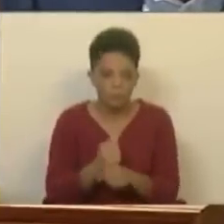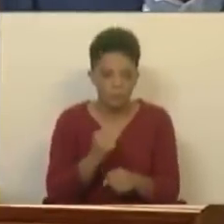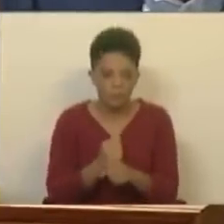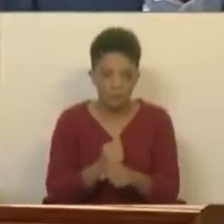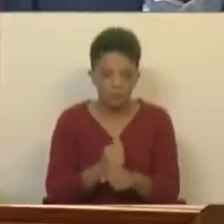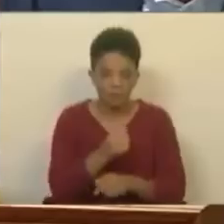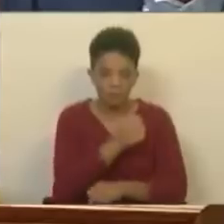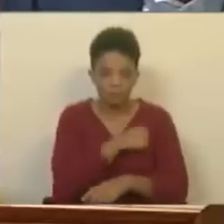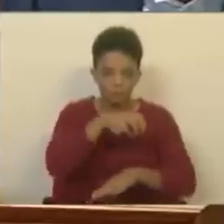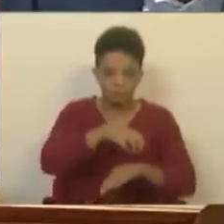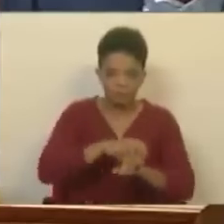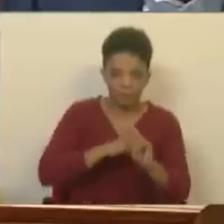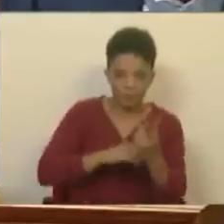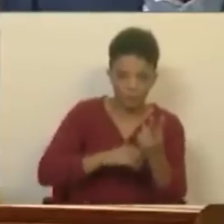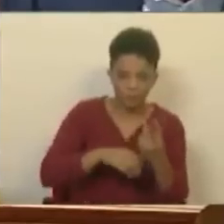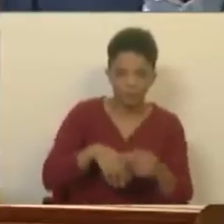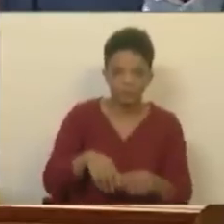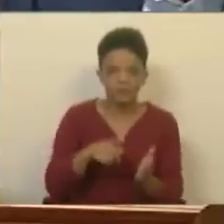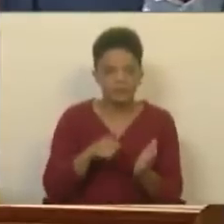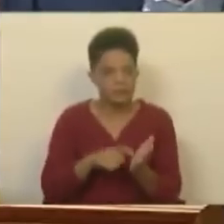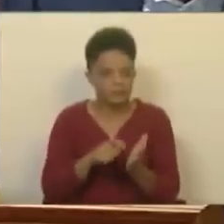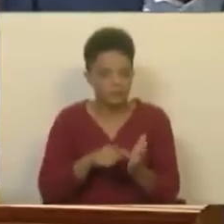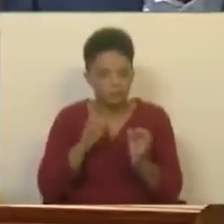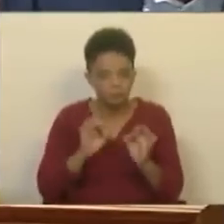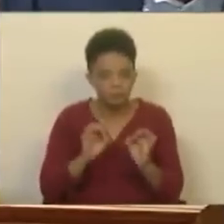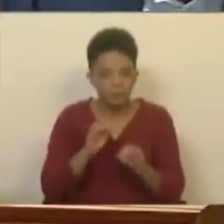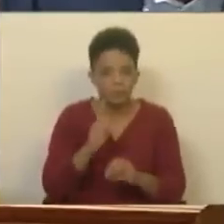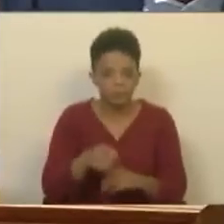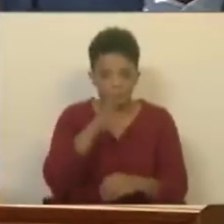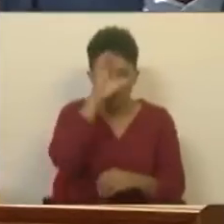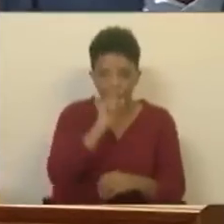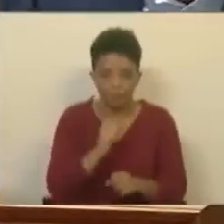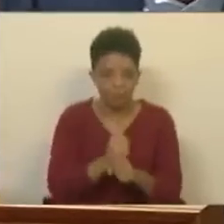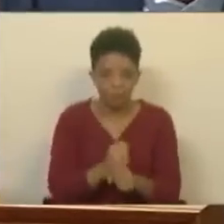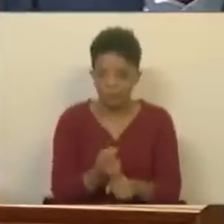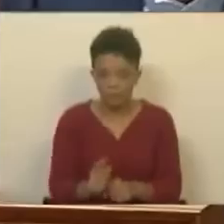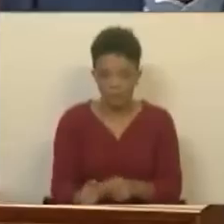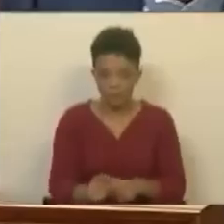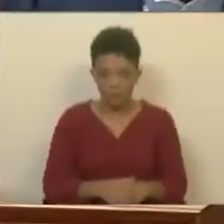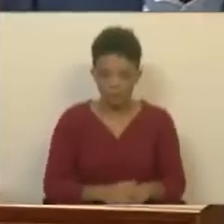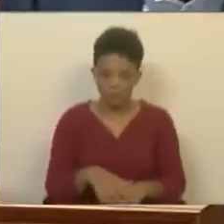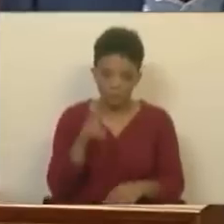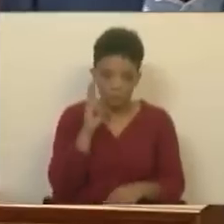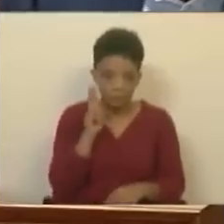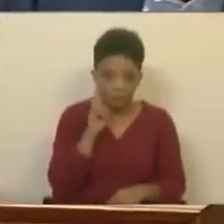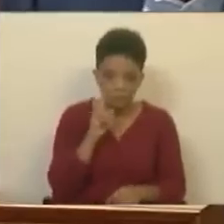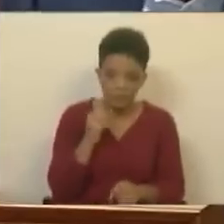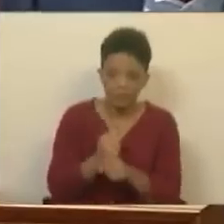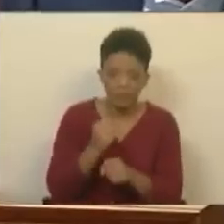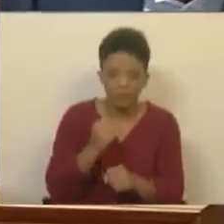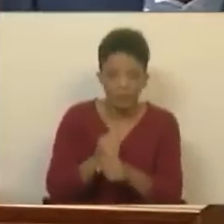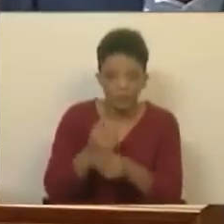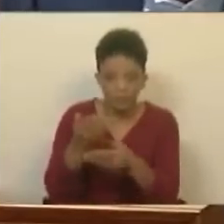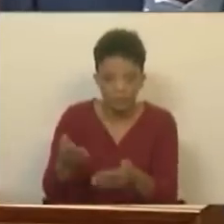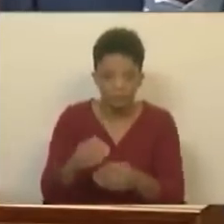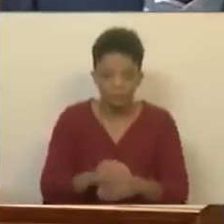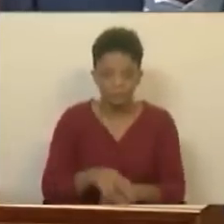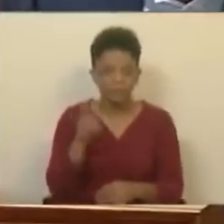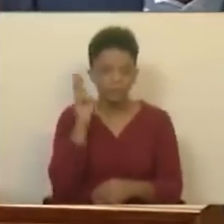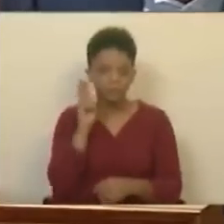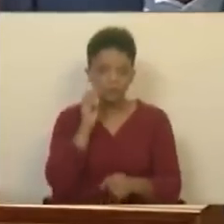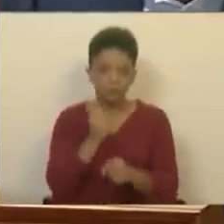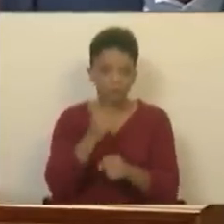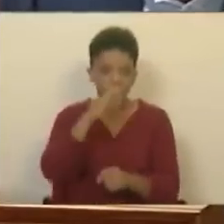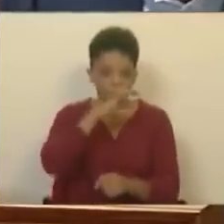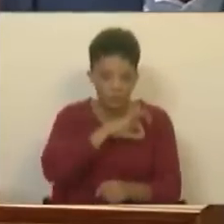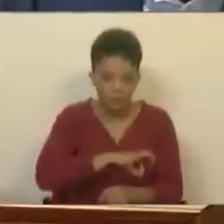com duas habitações aquilo que é mesmo necessário é aquilo que este governo não está a fazer quer valorizar as carreiras que é valorizar a profissão